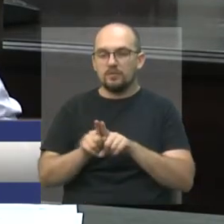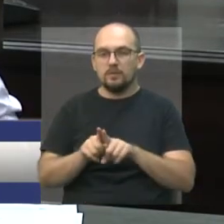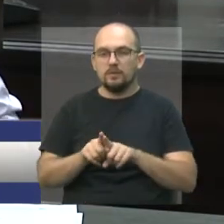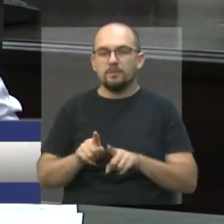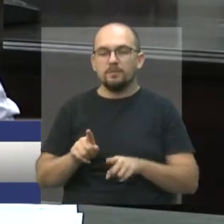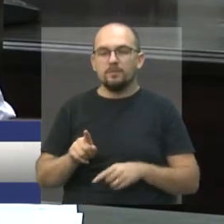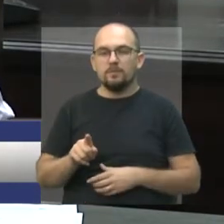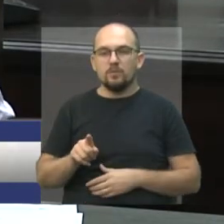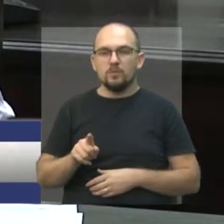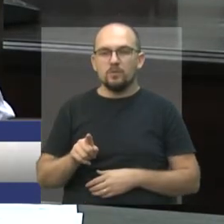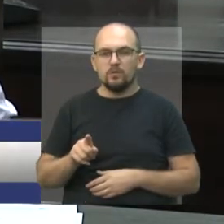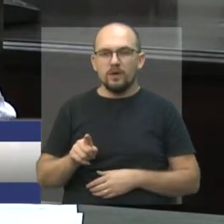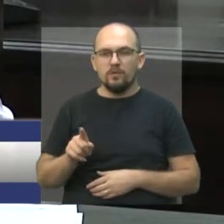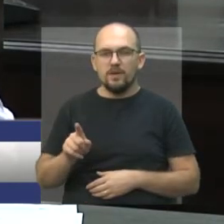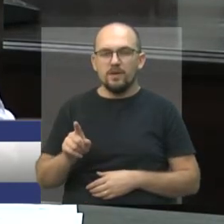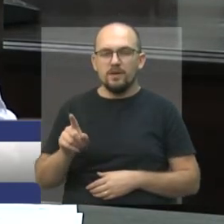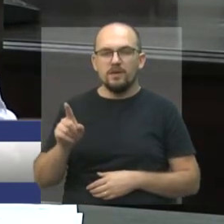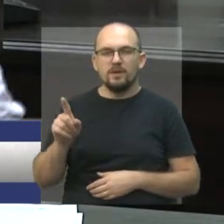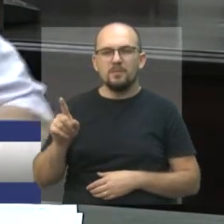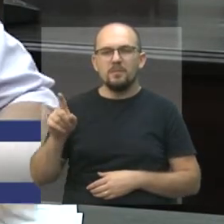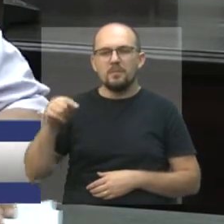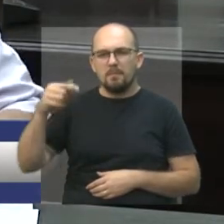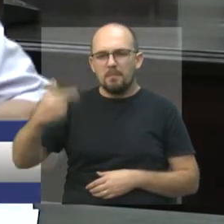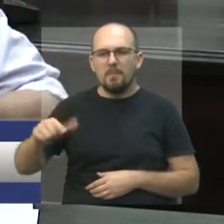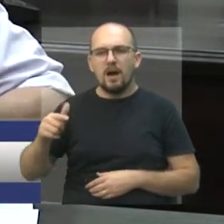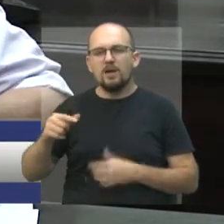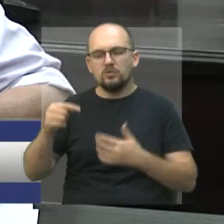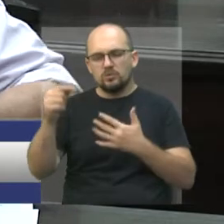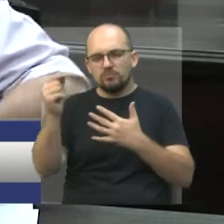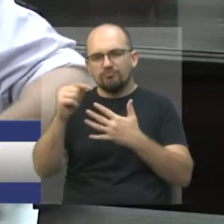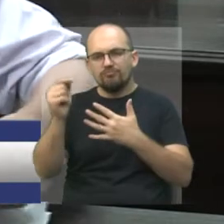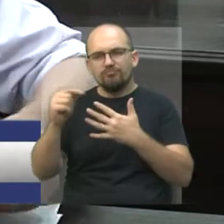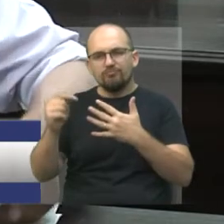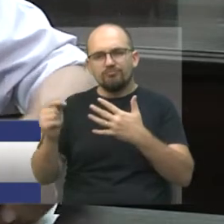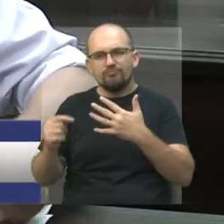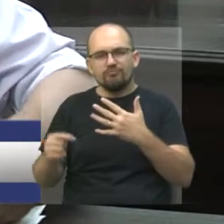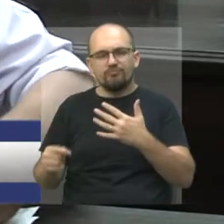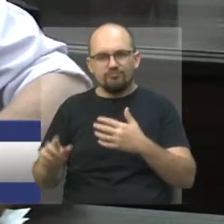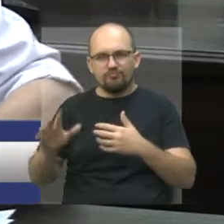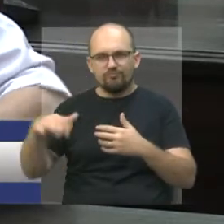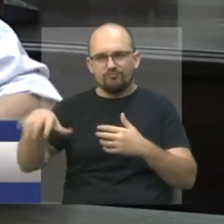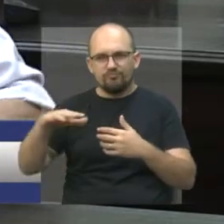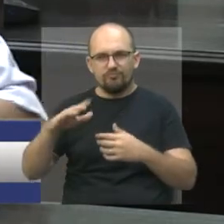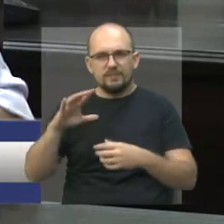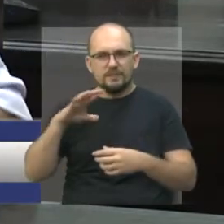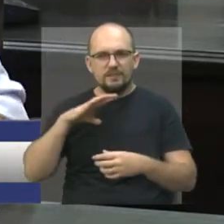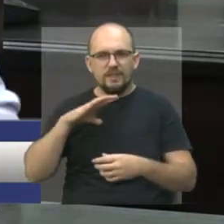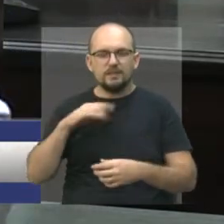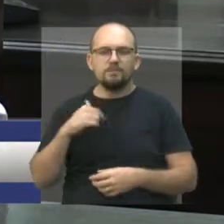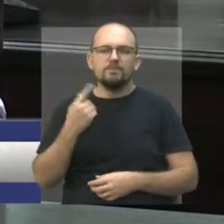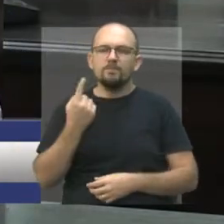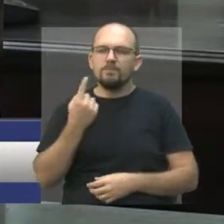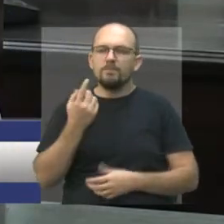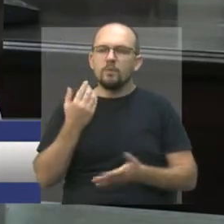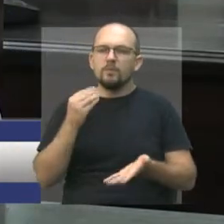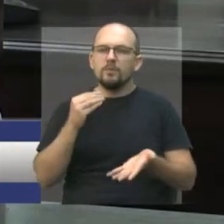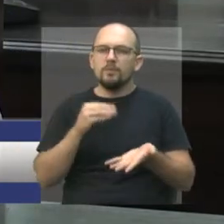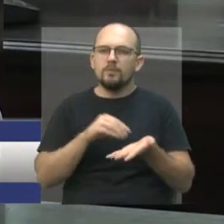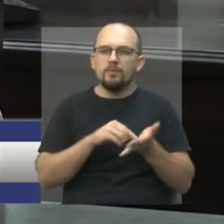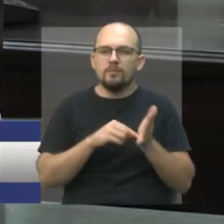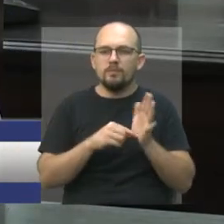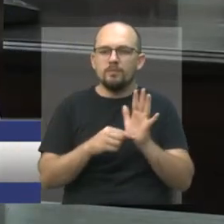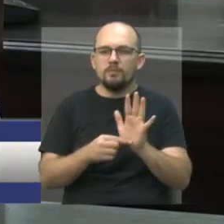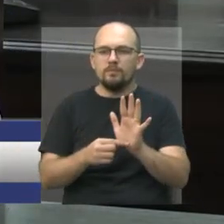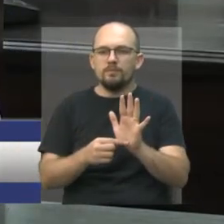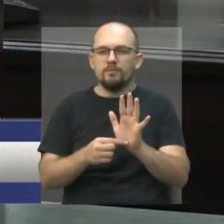fora essas, nós temos aí outras emendas da nossa cidade. Eu queria colocar aqui uma fala, senhor presidente,